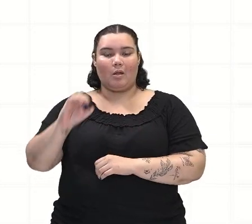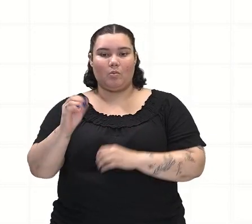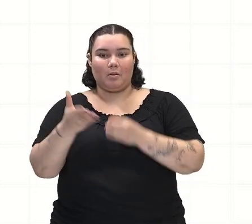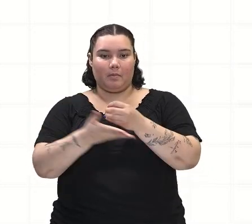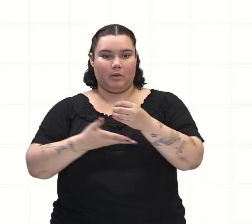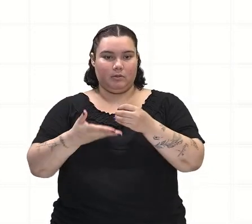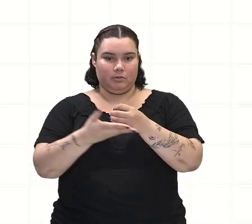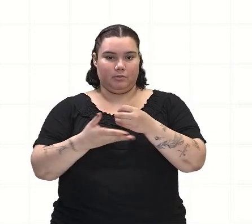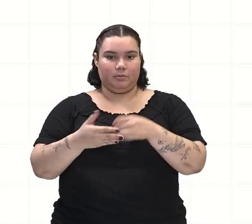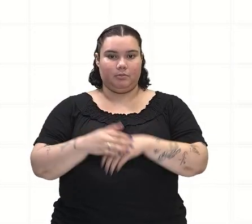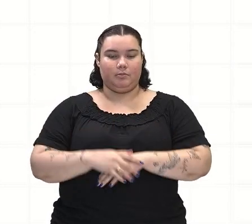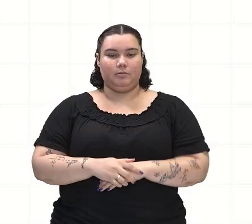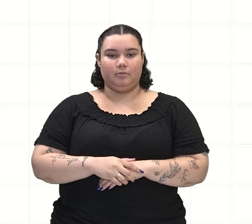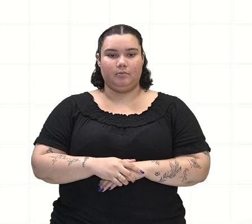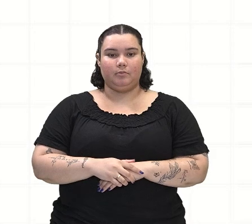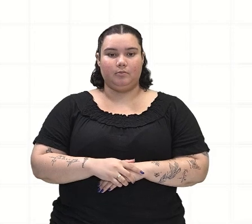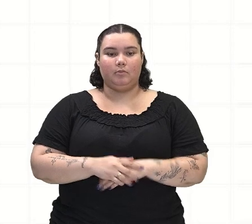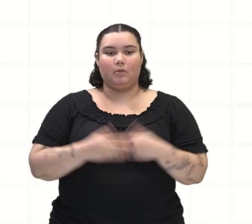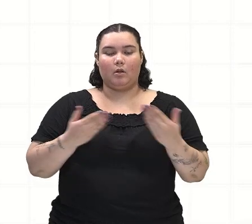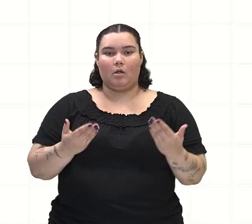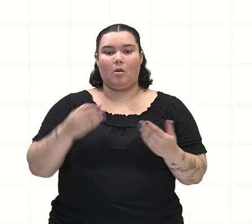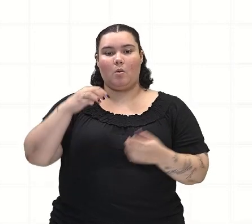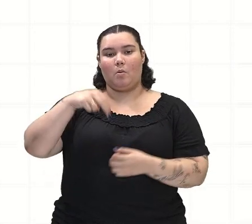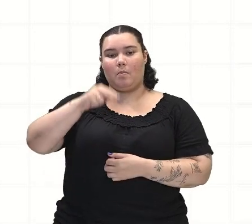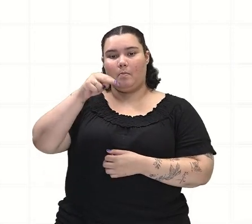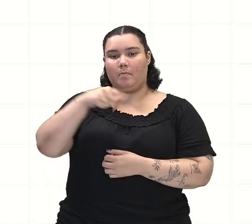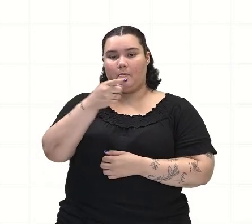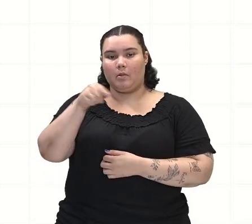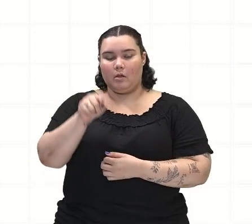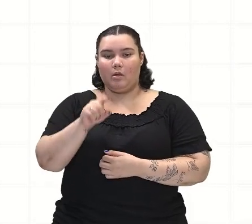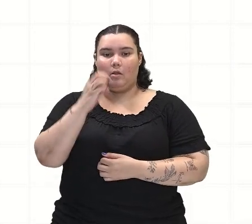raio da base dele. E ele diz para considerar